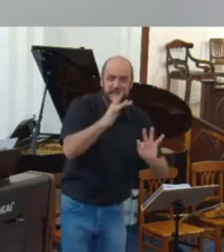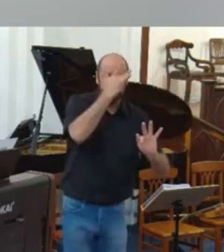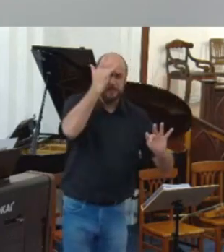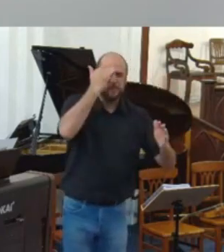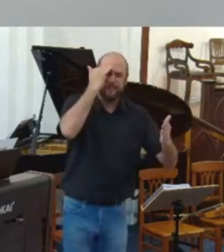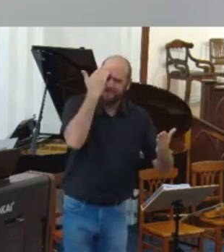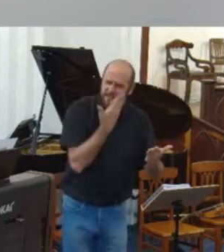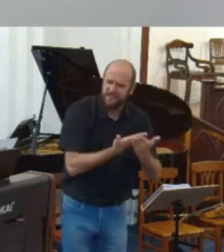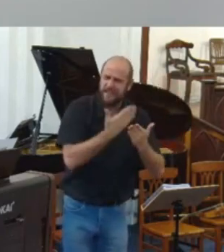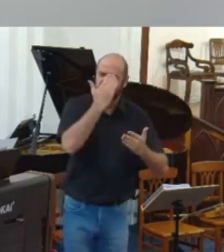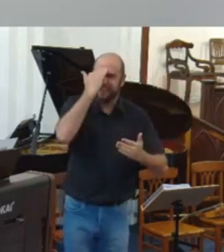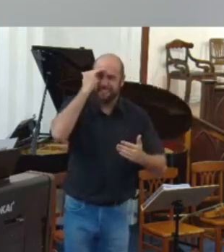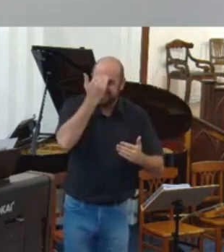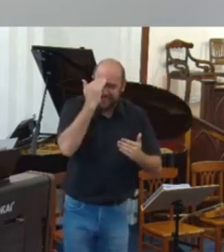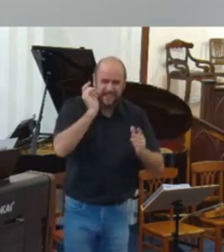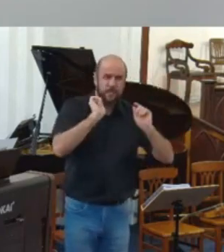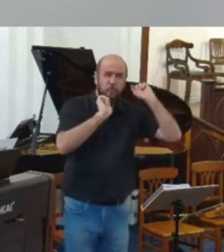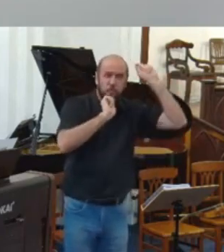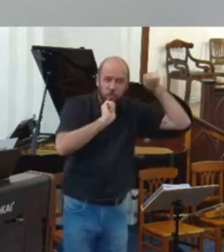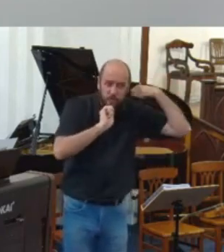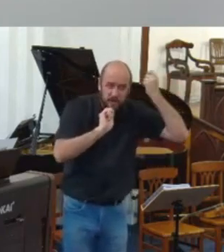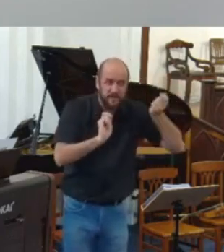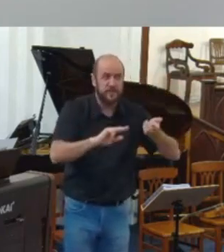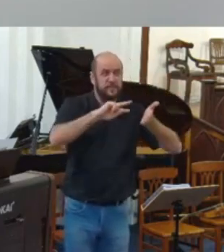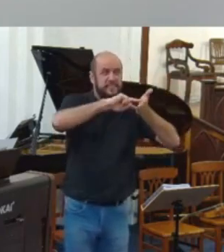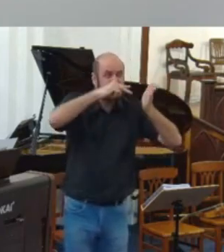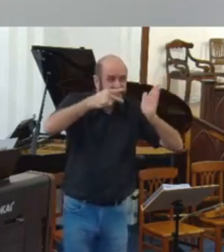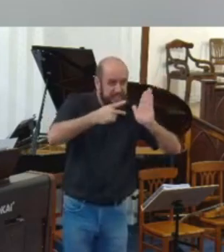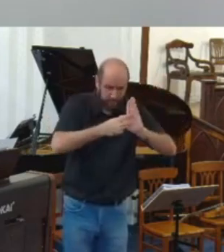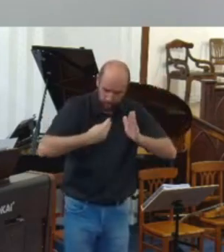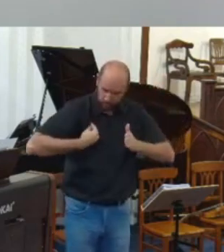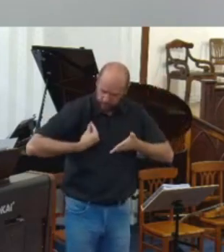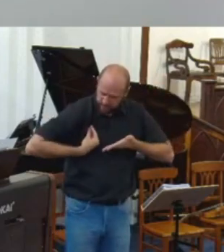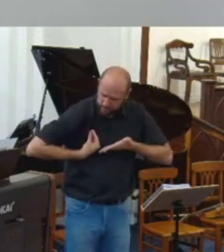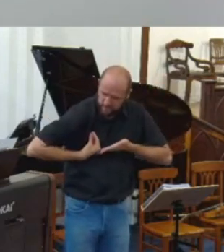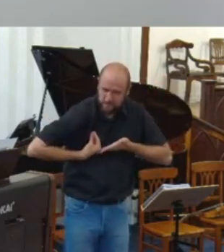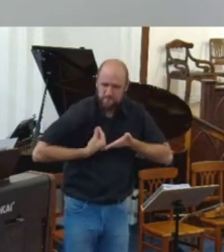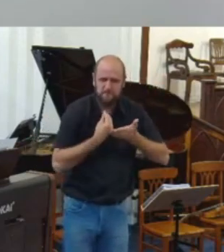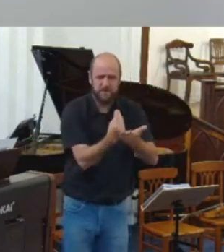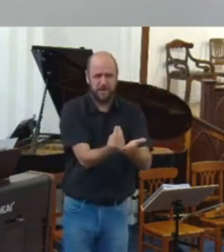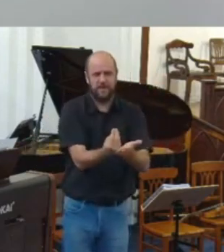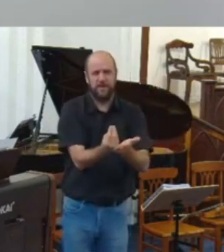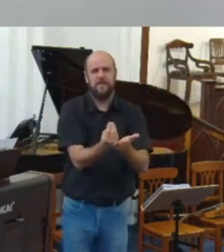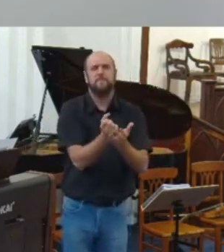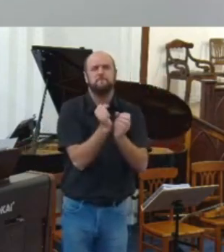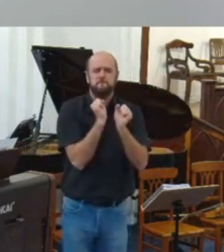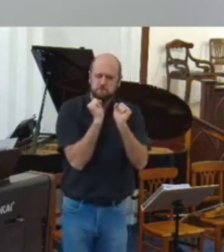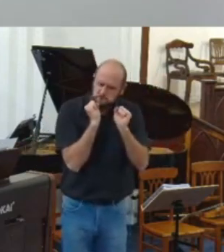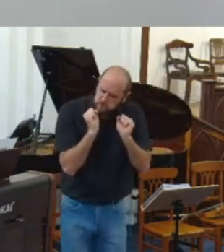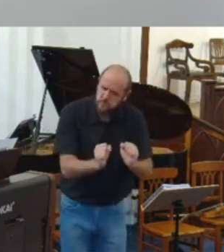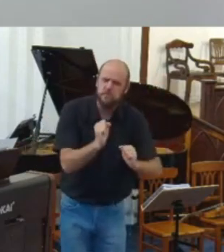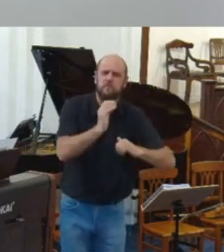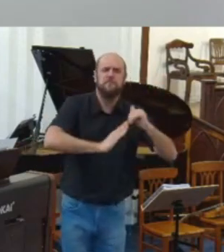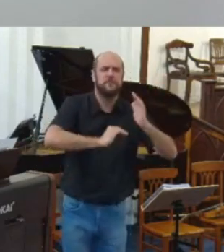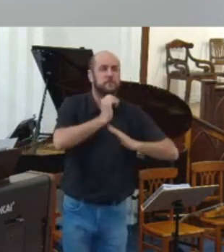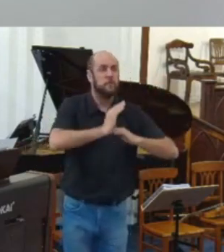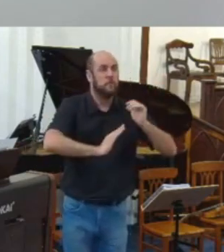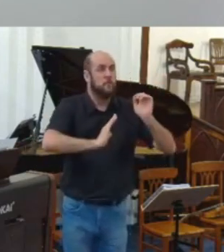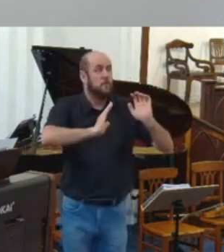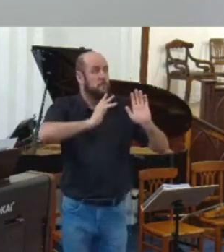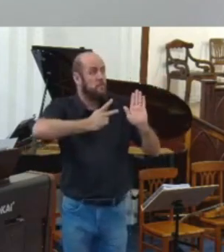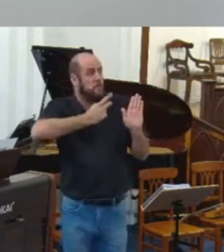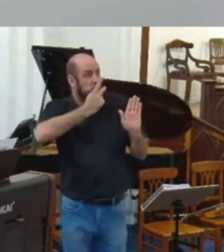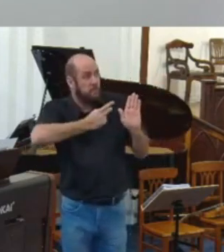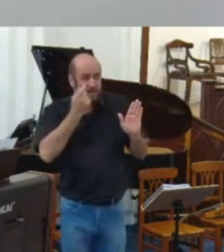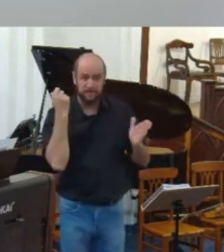que compreende o que o cordeiro se entregou para que se cumprisse